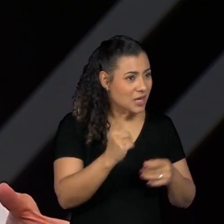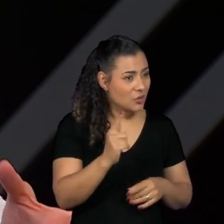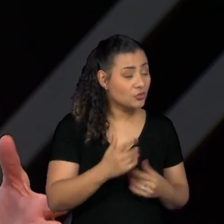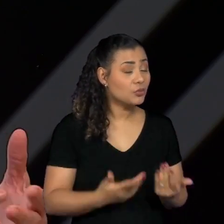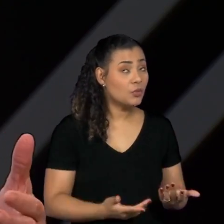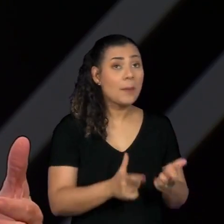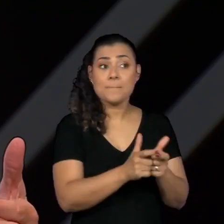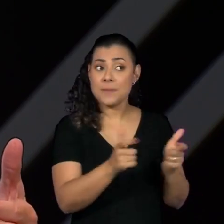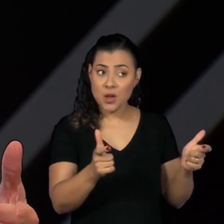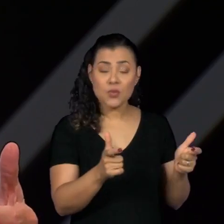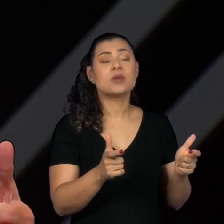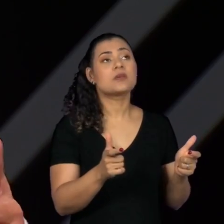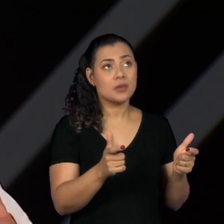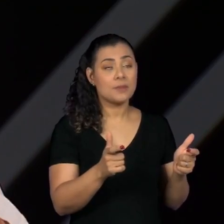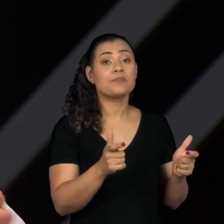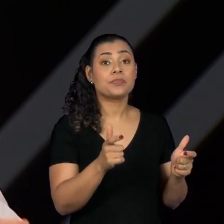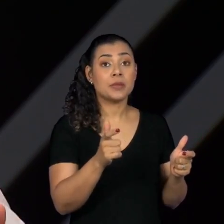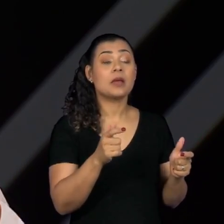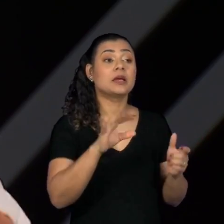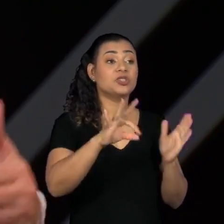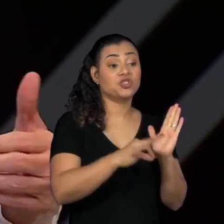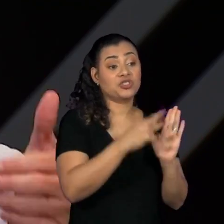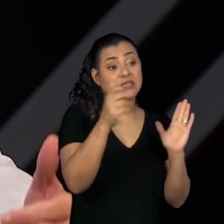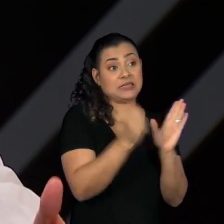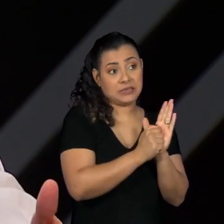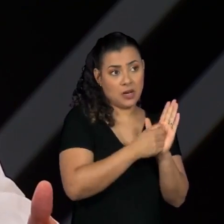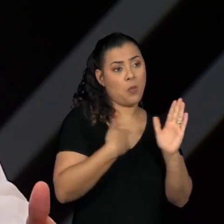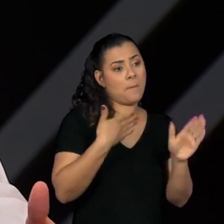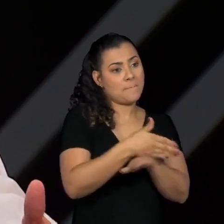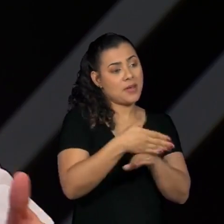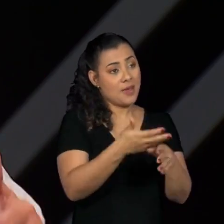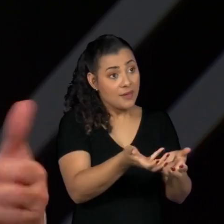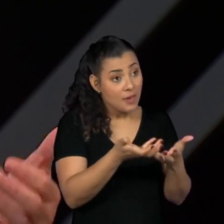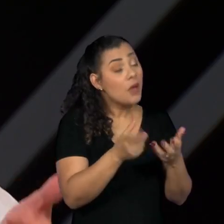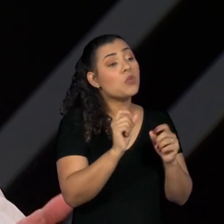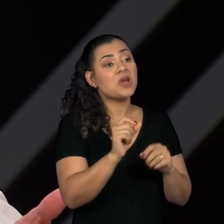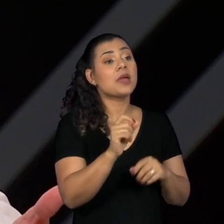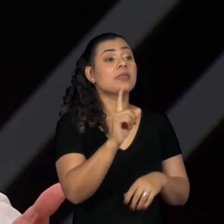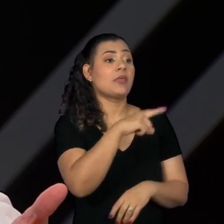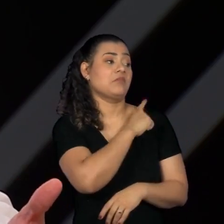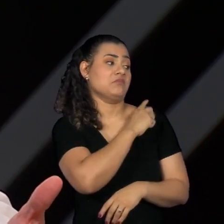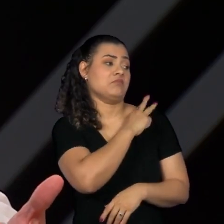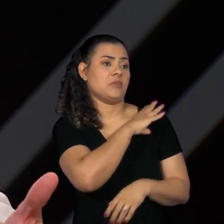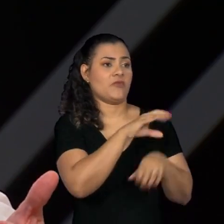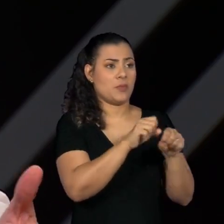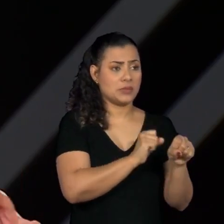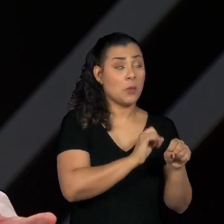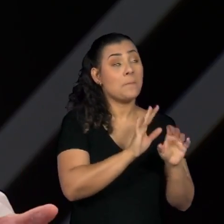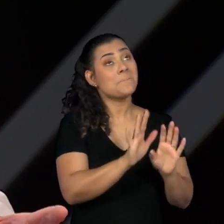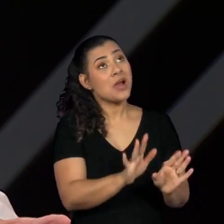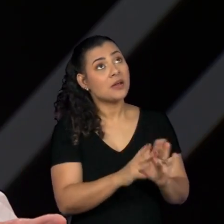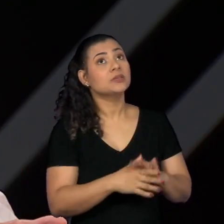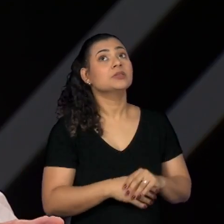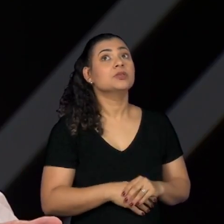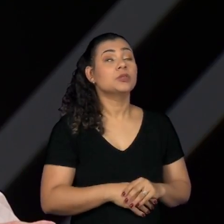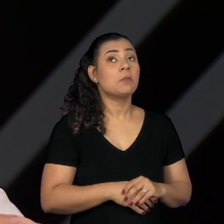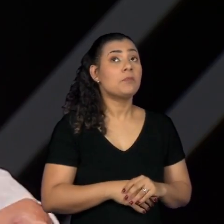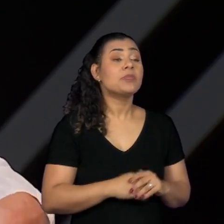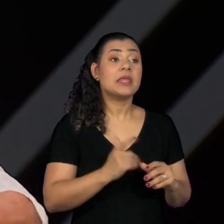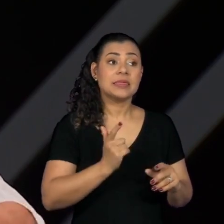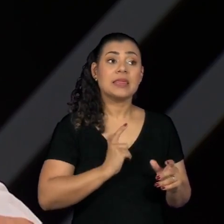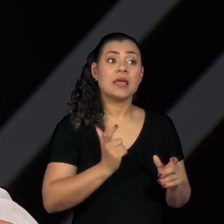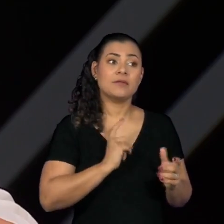oficinas, as que se matriculam para participar das oficinas, elas têm ensino médio. Agora,